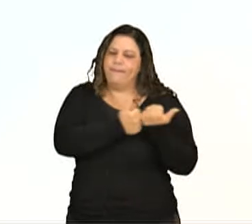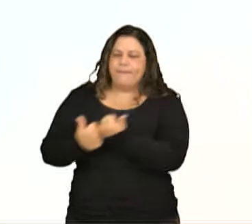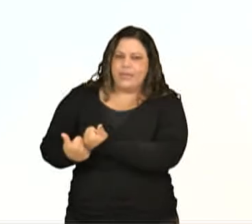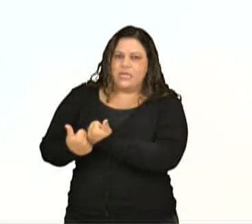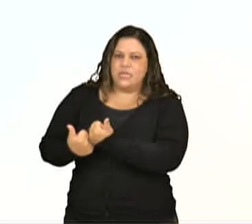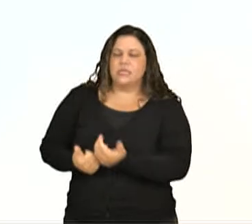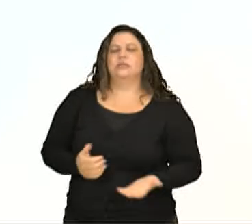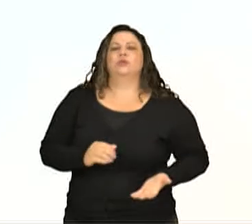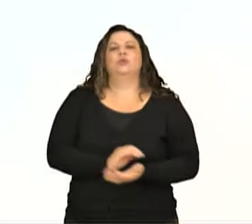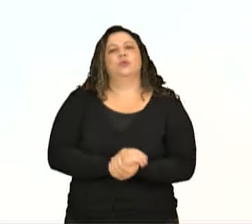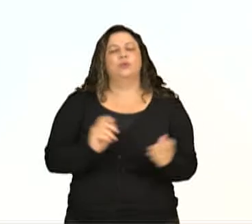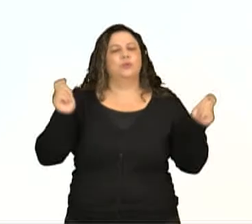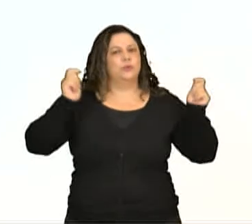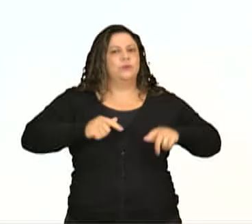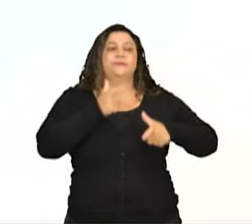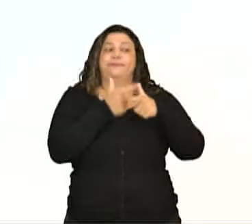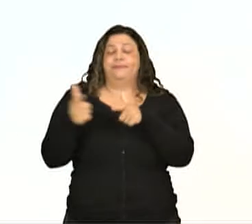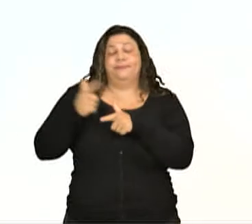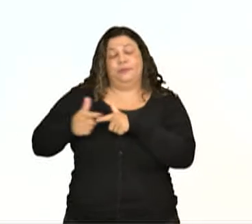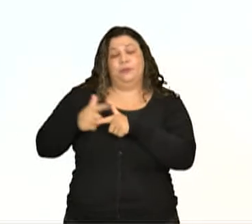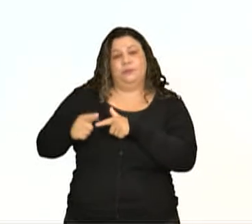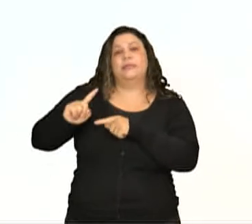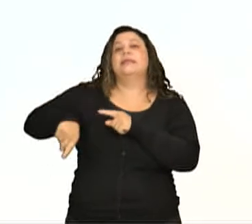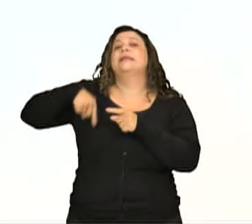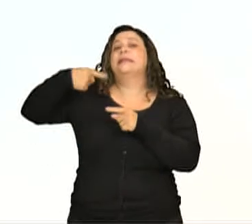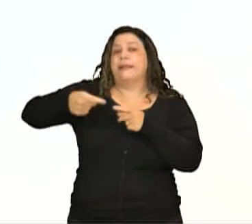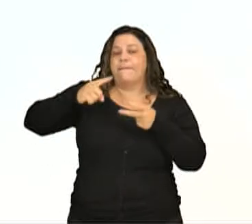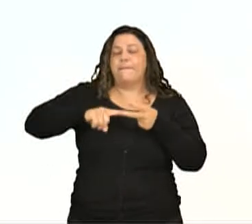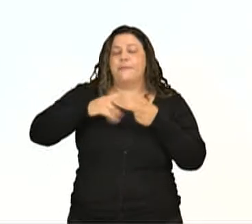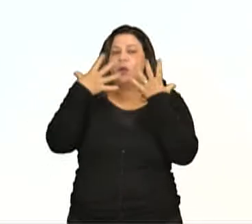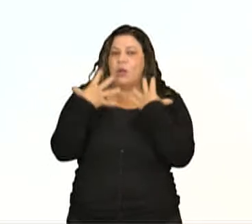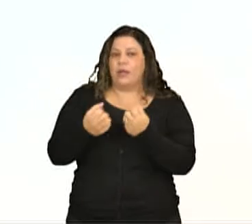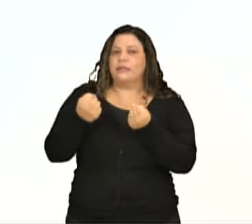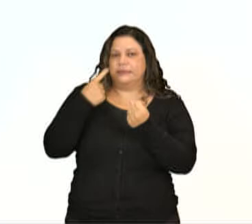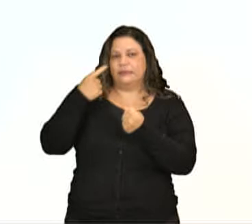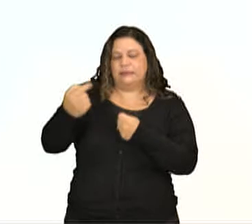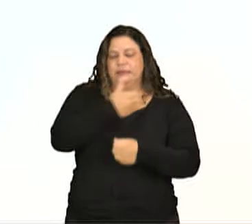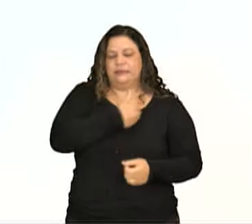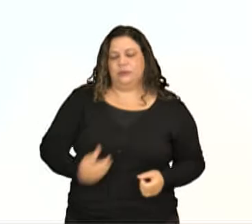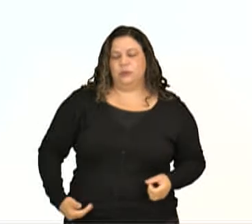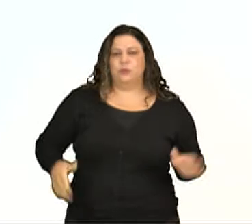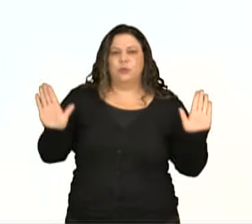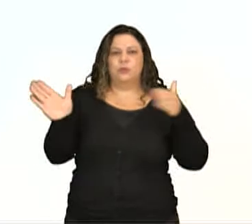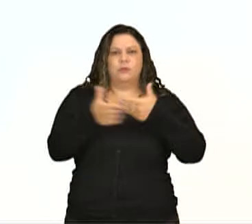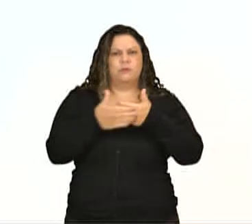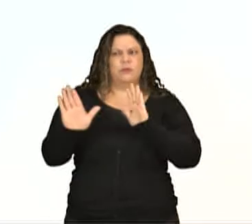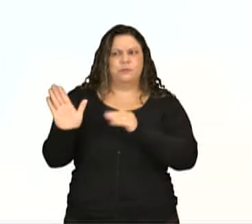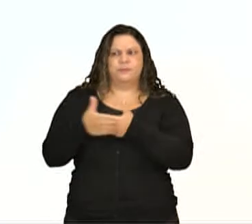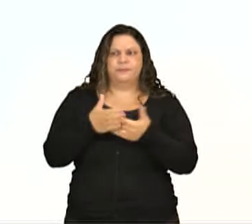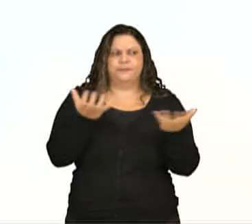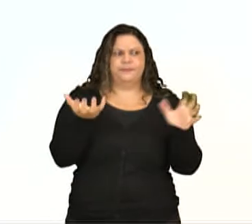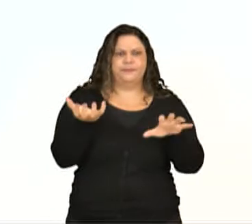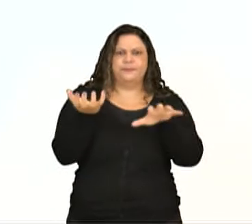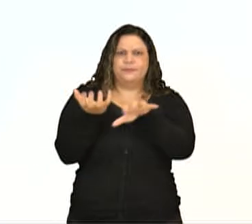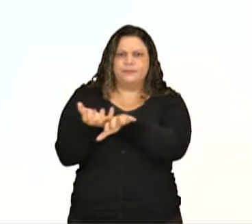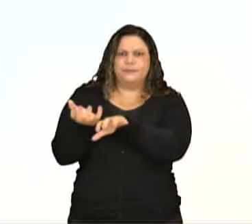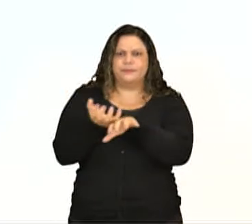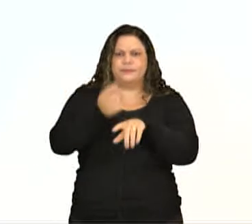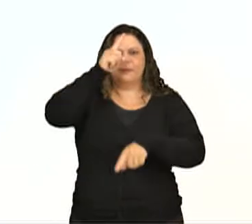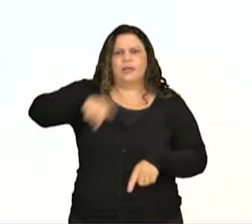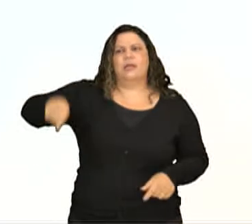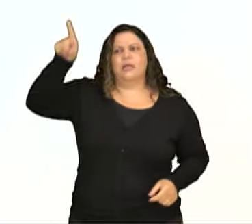ex-tenentistas, então já um problema aí. Ainda, ao assumir o governo, fechou o Congresso e cancelou a Constituição